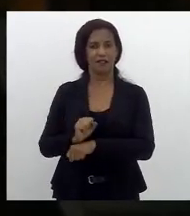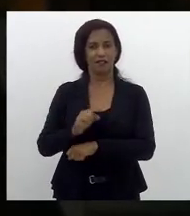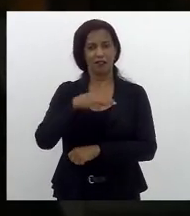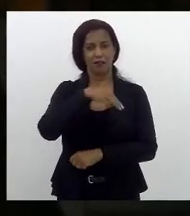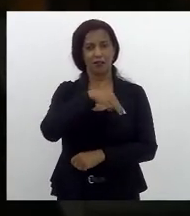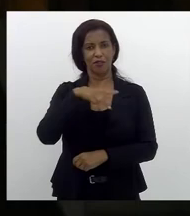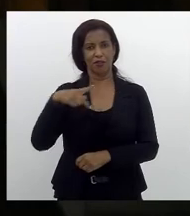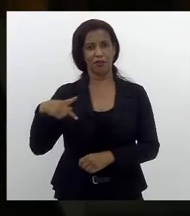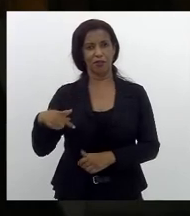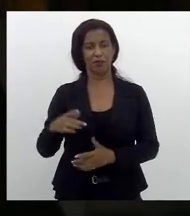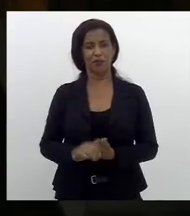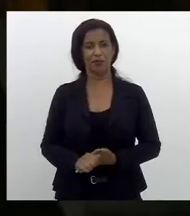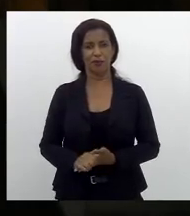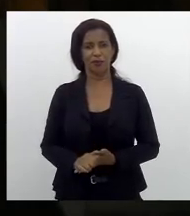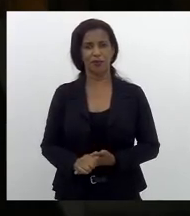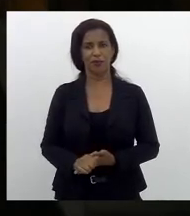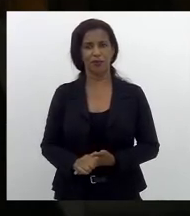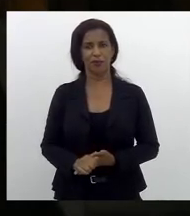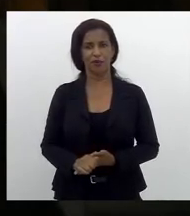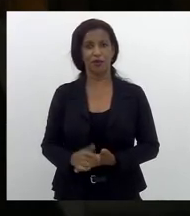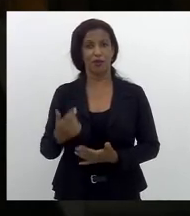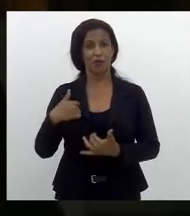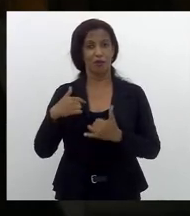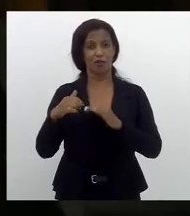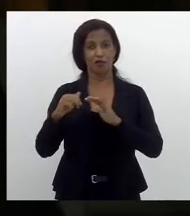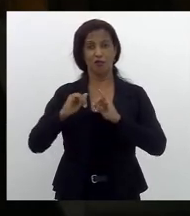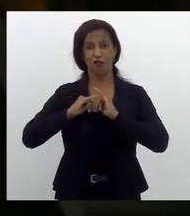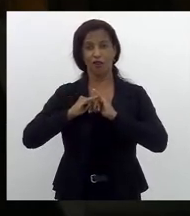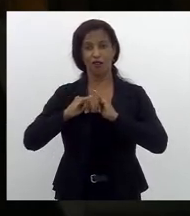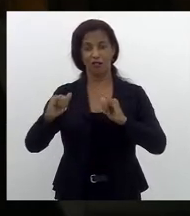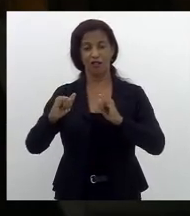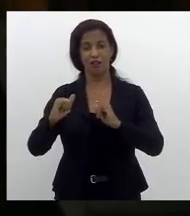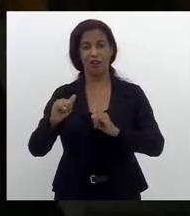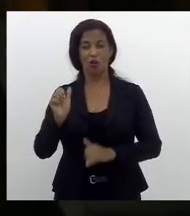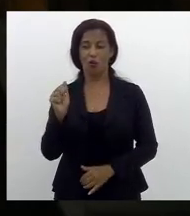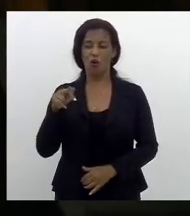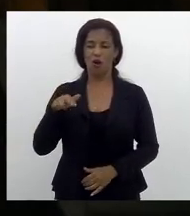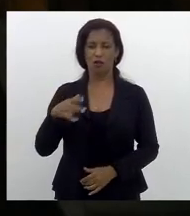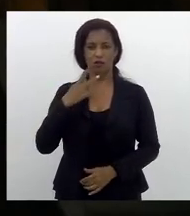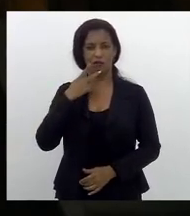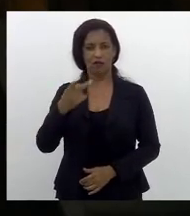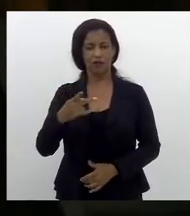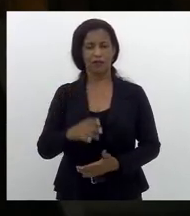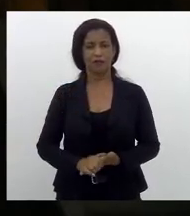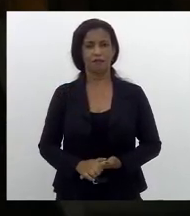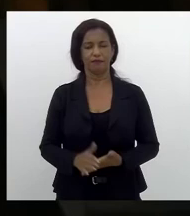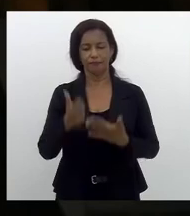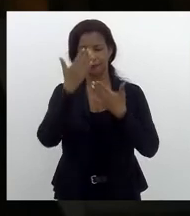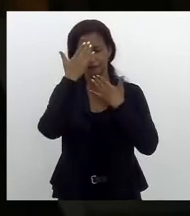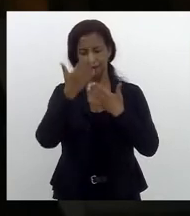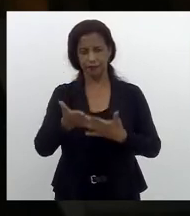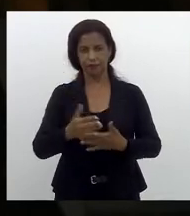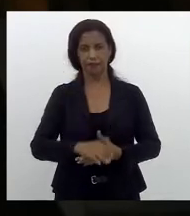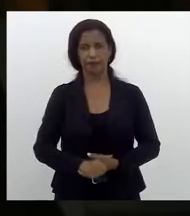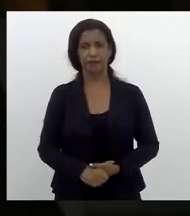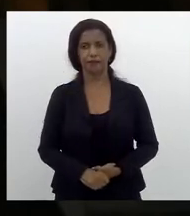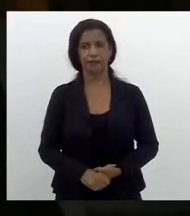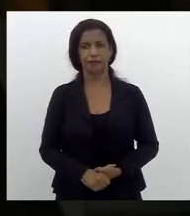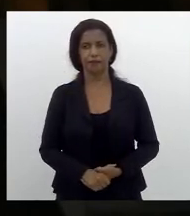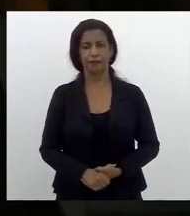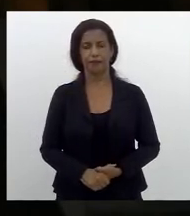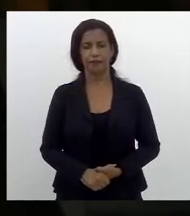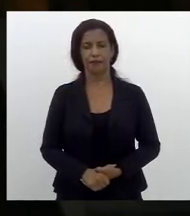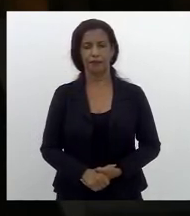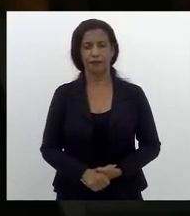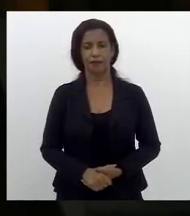Ministério Público através de uma grande denúncia que o deputado Anderson Moraes vai fazer. Muito obrigado, presidente.